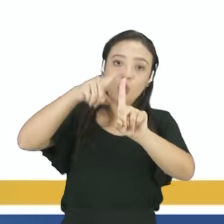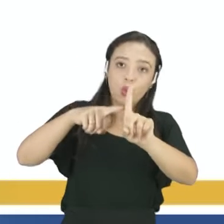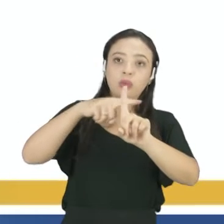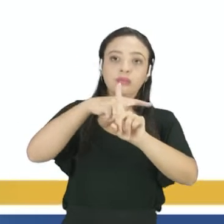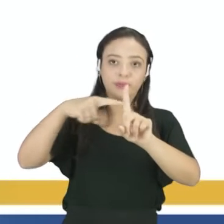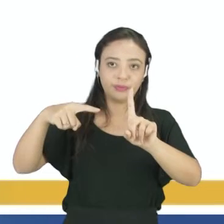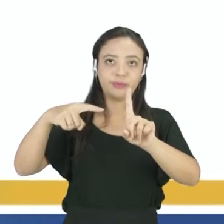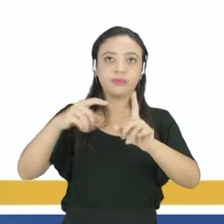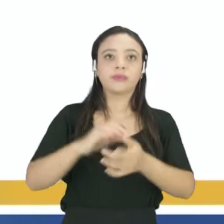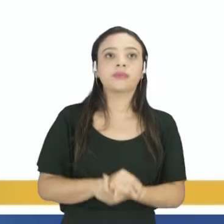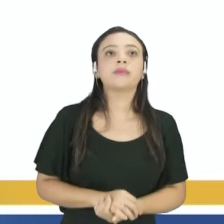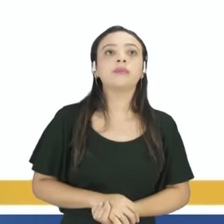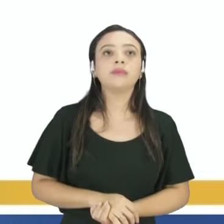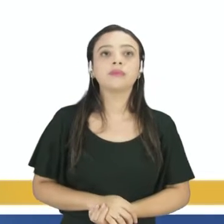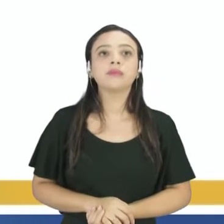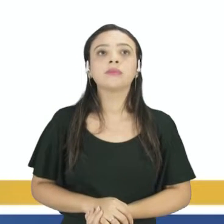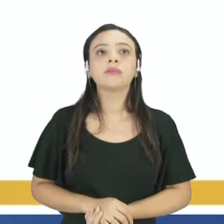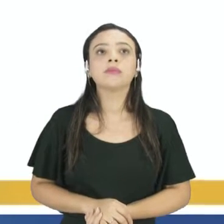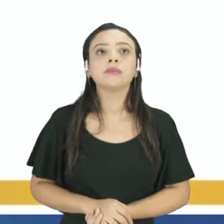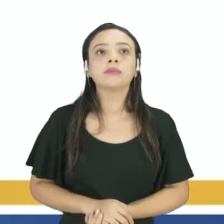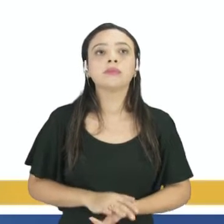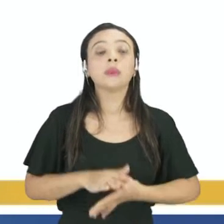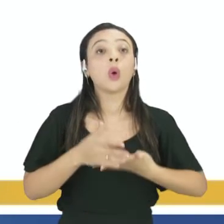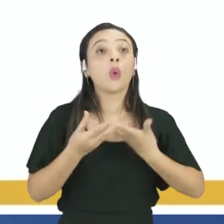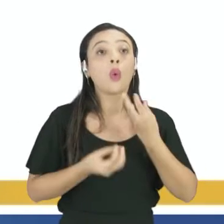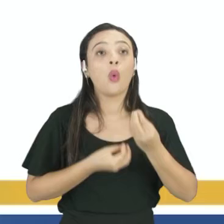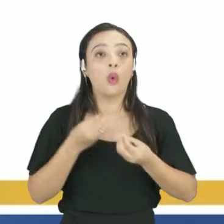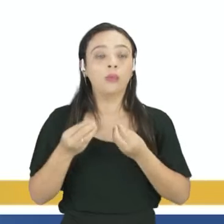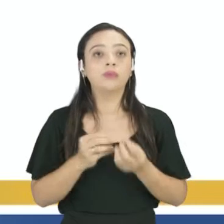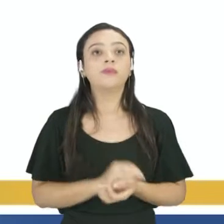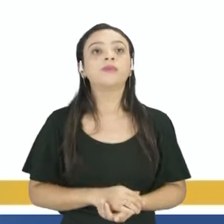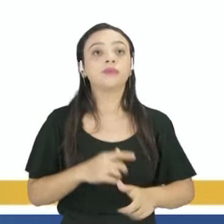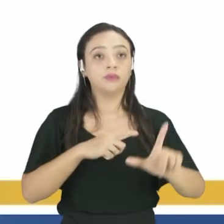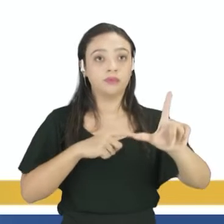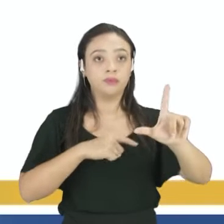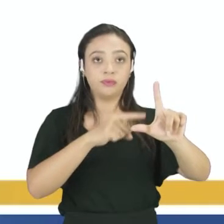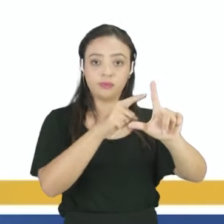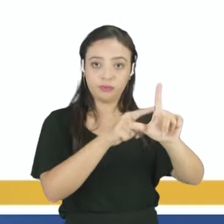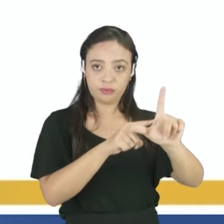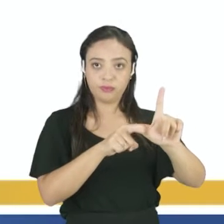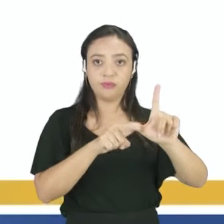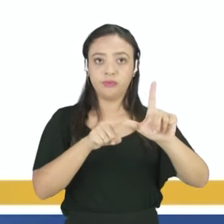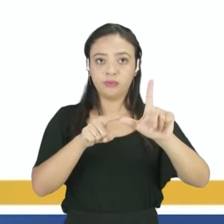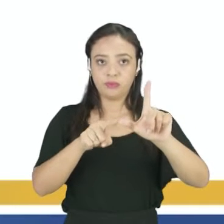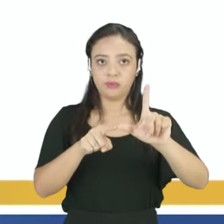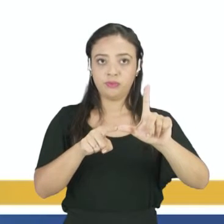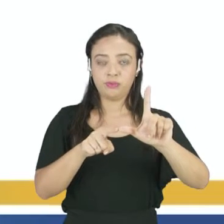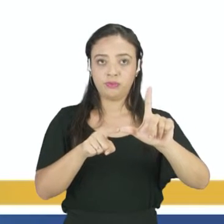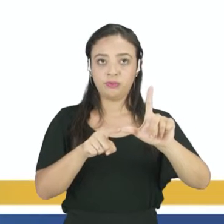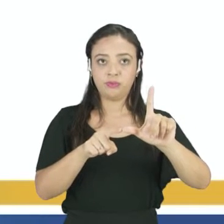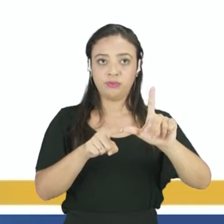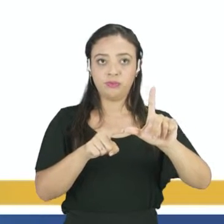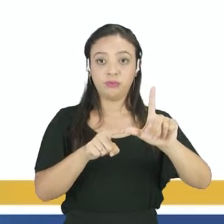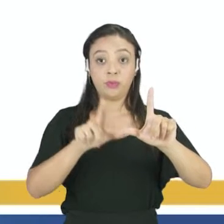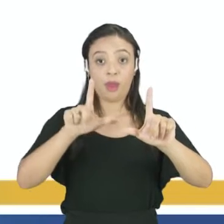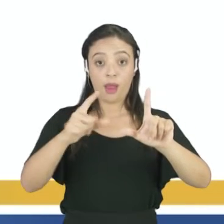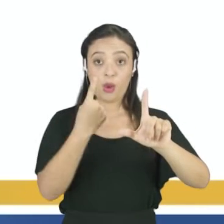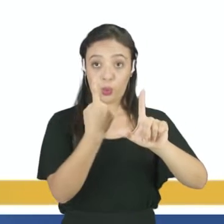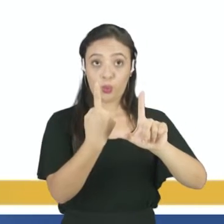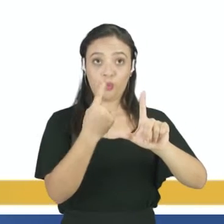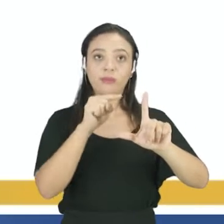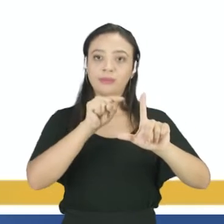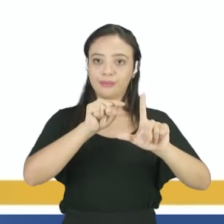temos o primeiro quadrante do plano cartesiano, ó. Então, eu marquei esses 4 pontos, ó. Para, no caso, L igual a